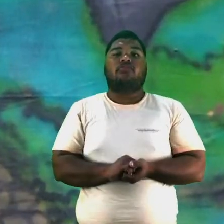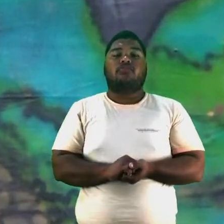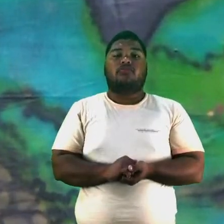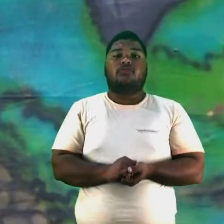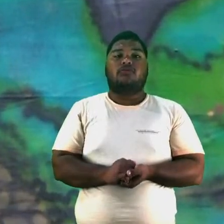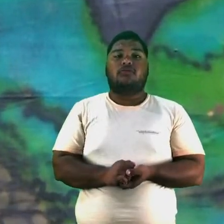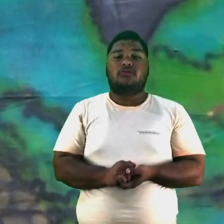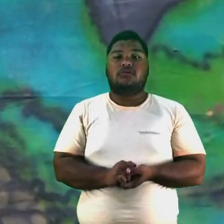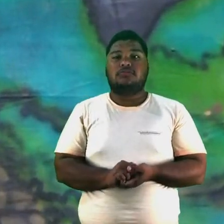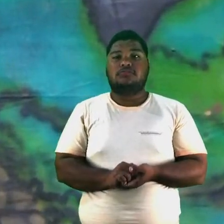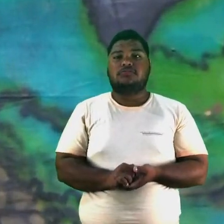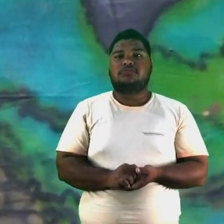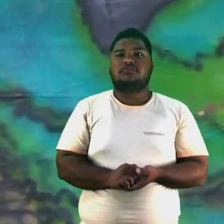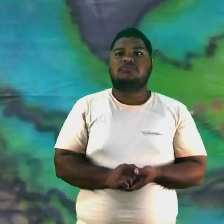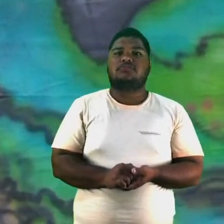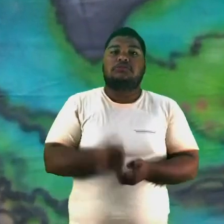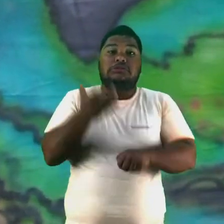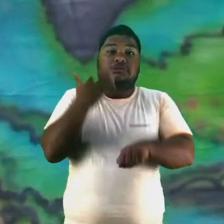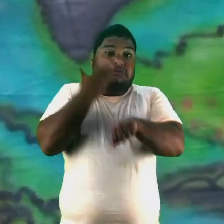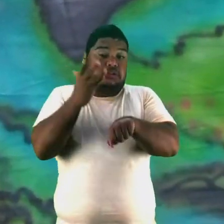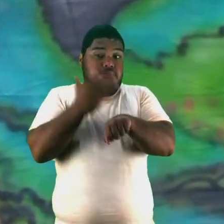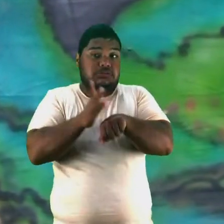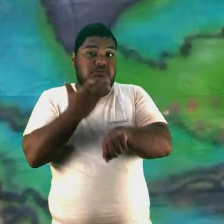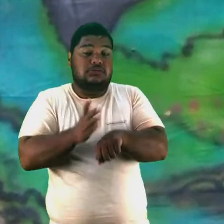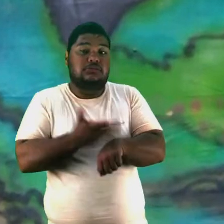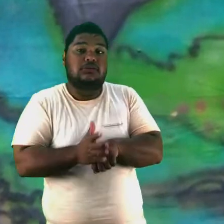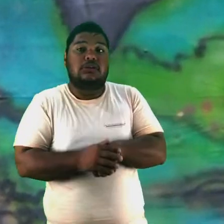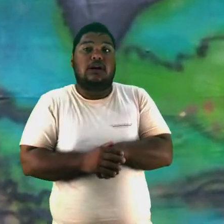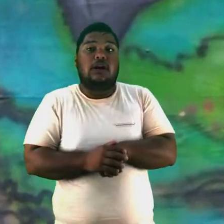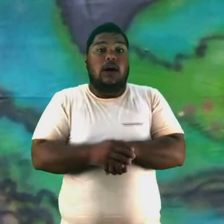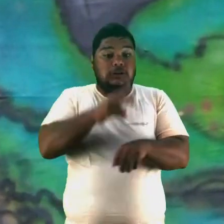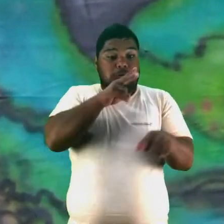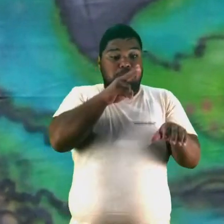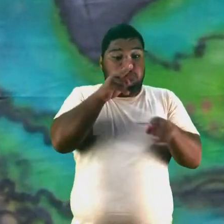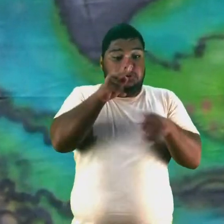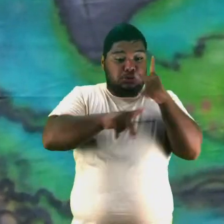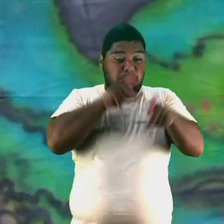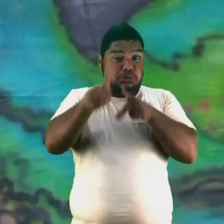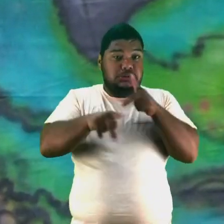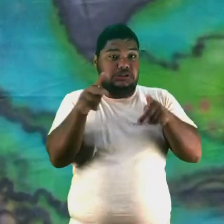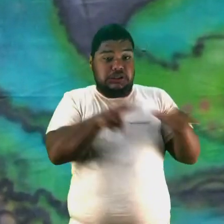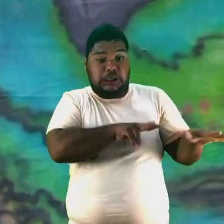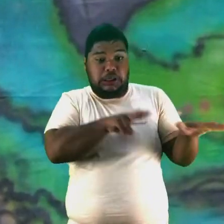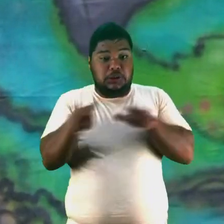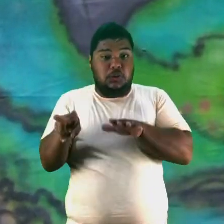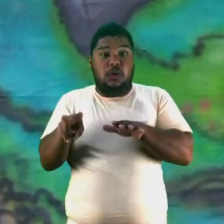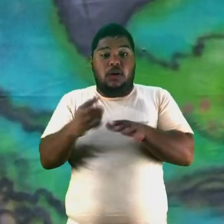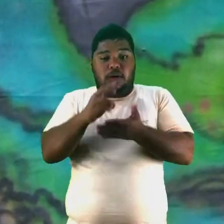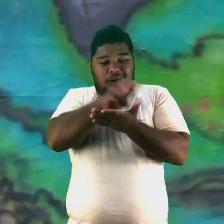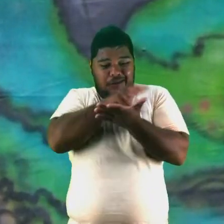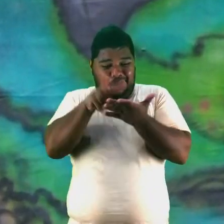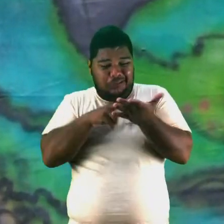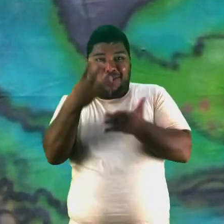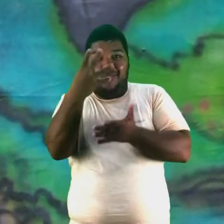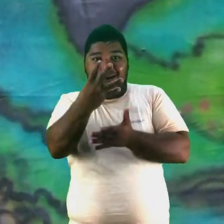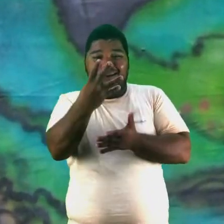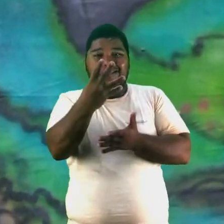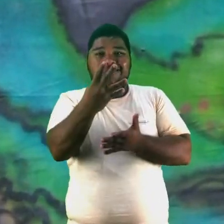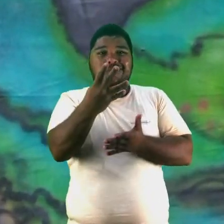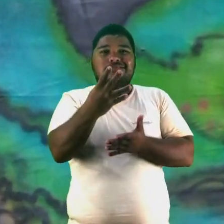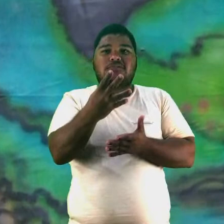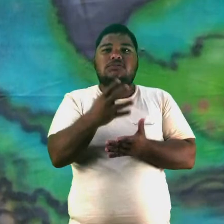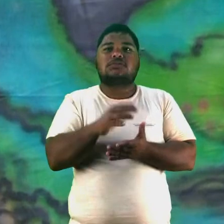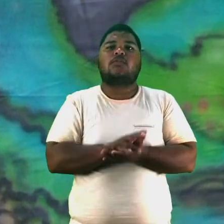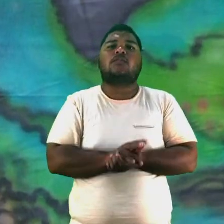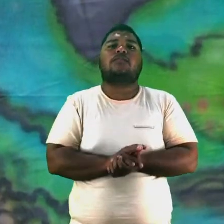Olha o resultado na prática. As pessoas que liam 4 vezes ou mais a Bíblia por semana, esse grupo